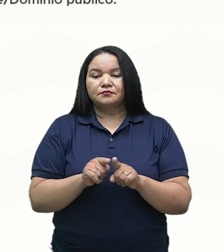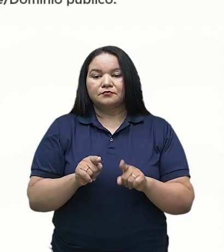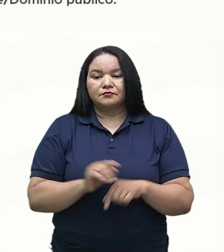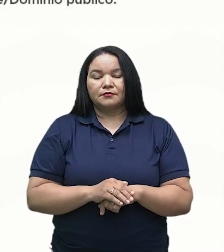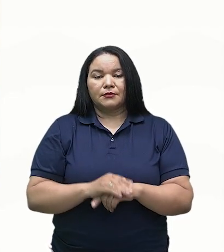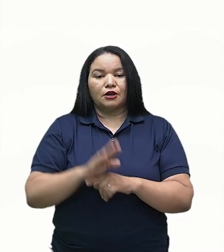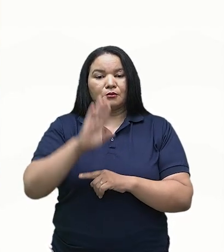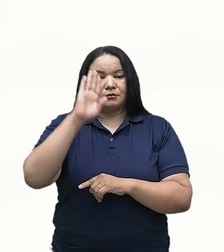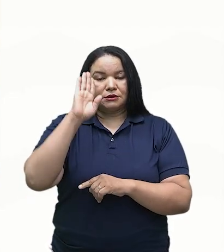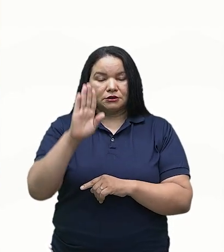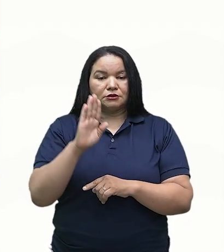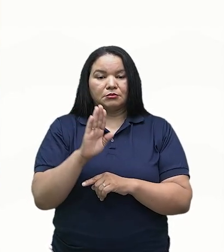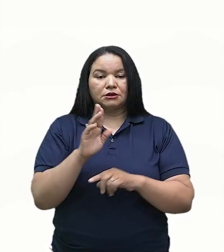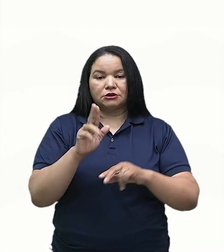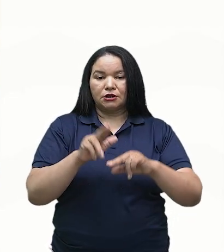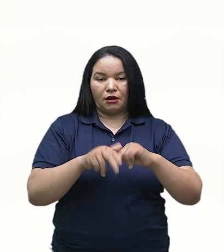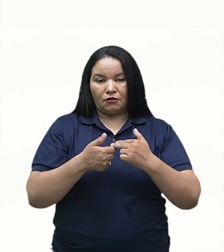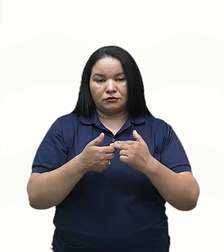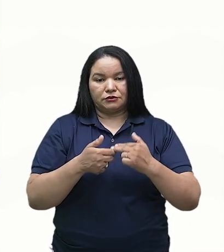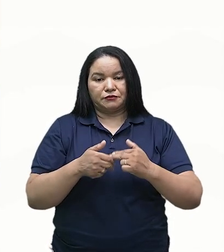as principais causas do